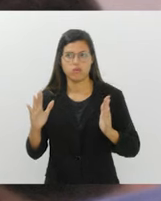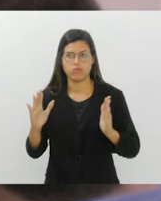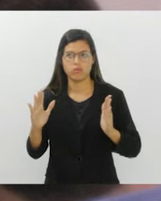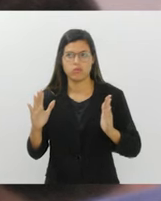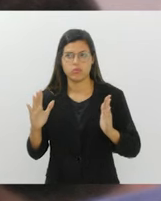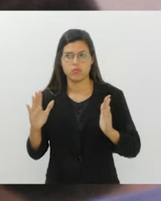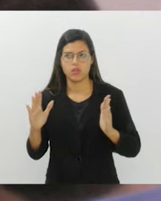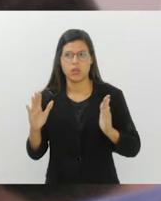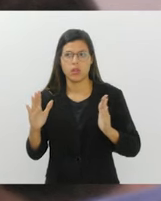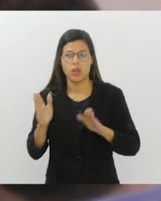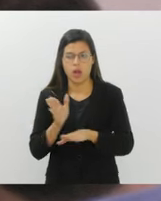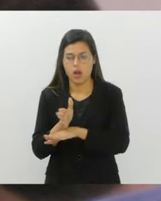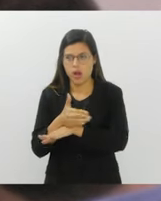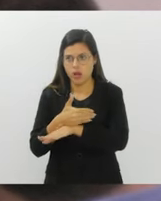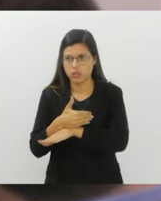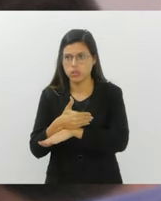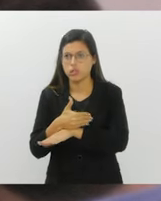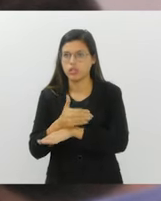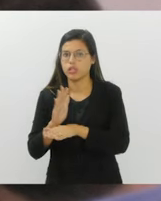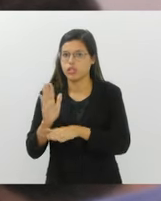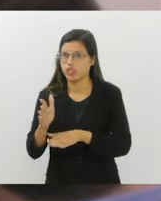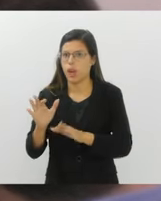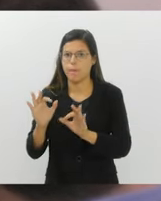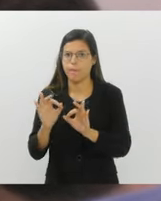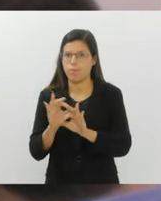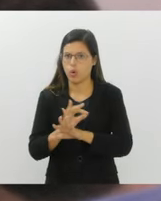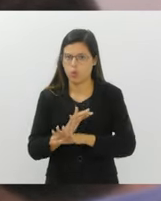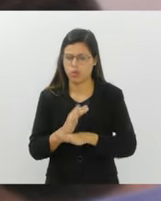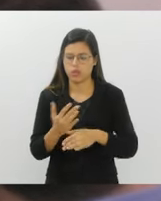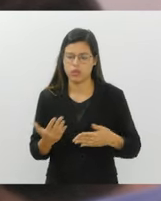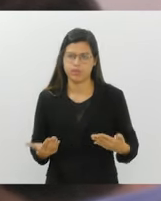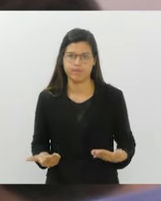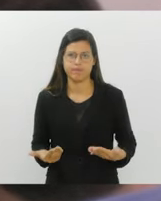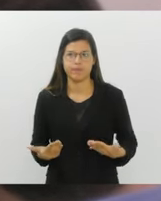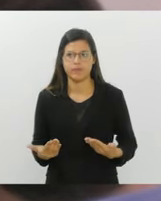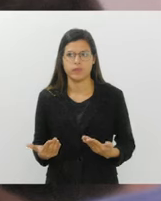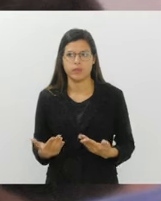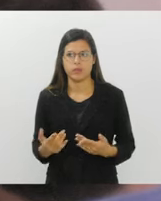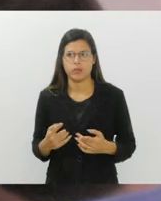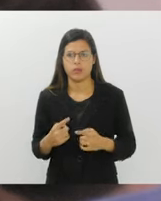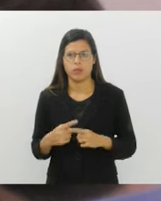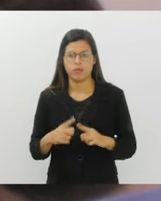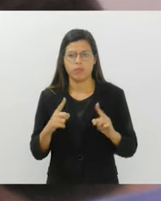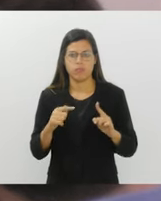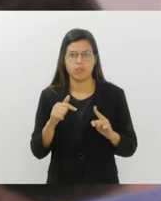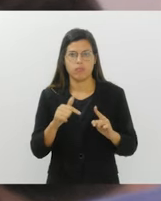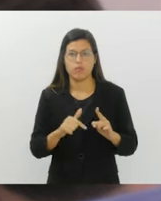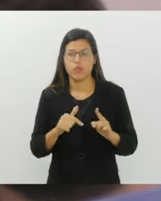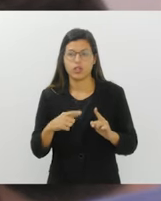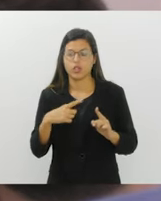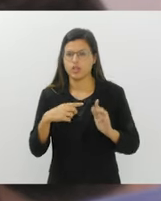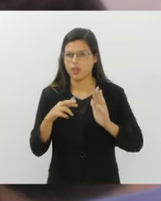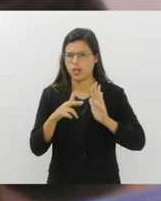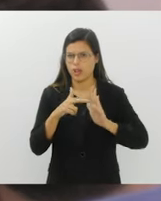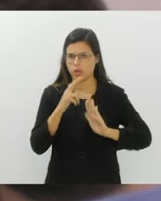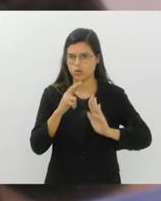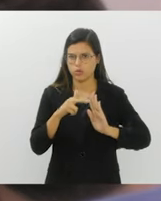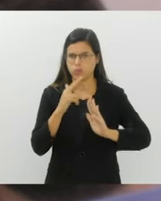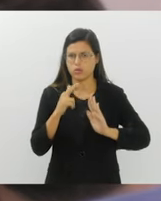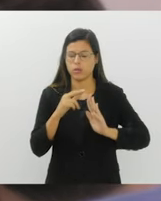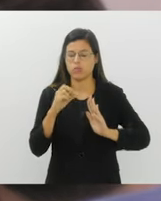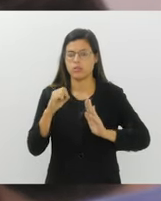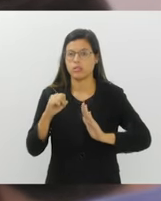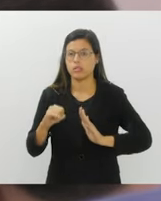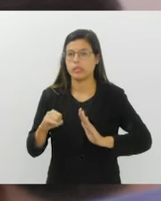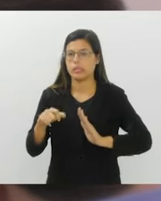a prorrogação antecipada já estava desencadeada, mas com uma cláusula resolutiva de que, se a